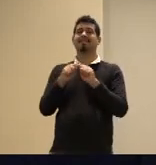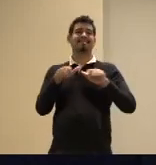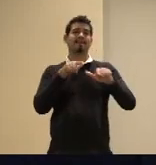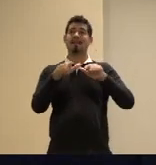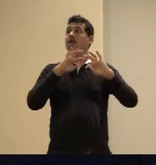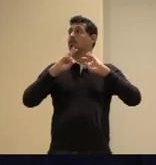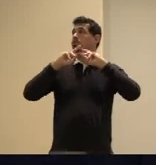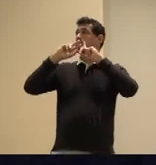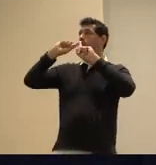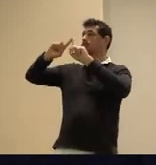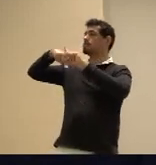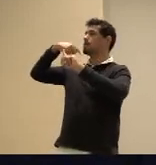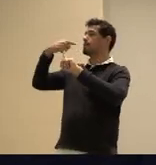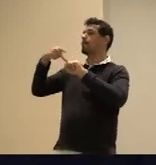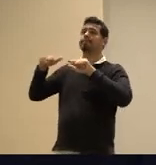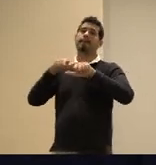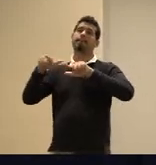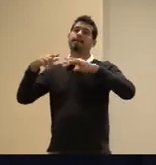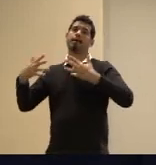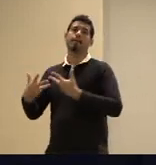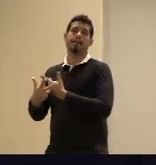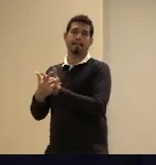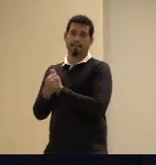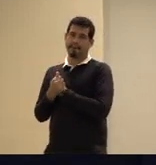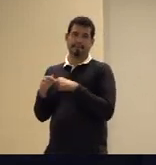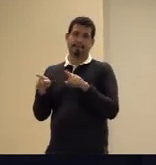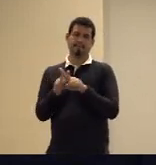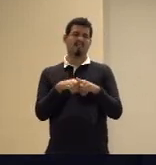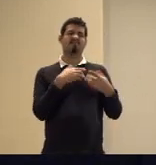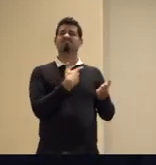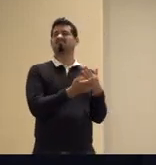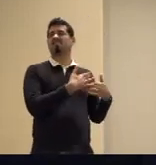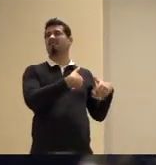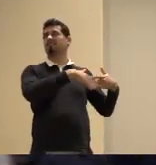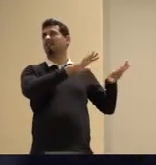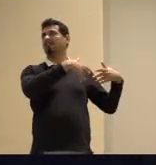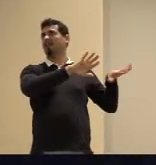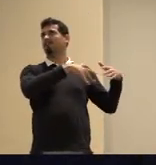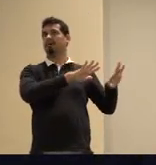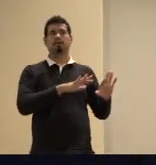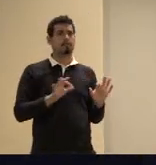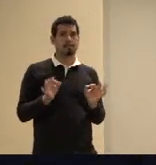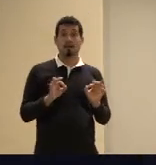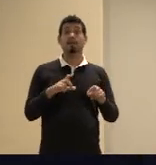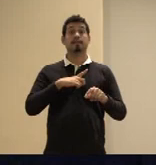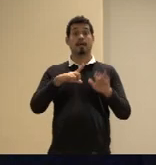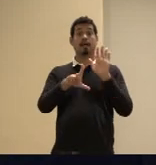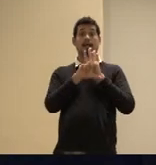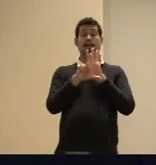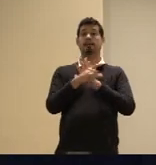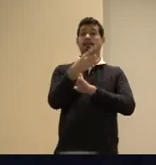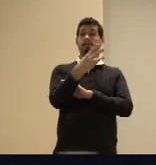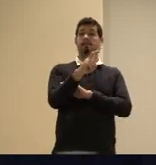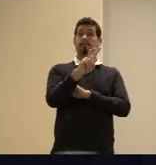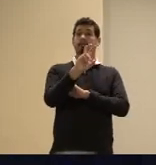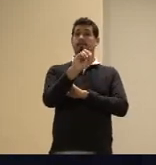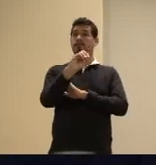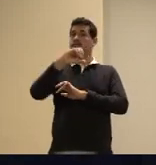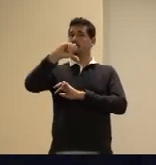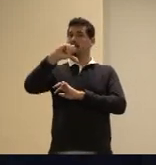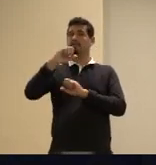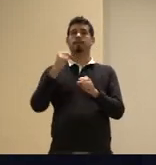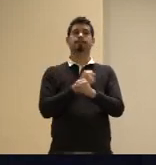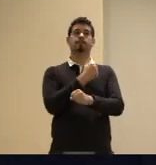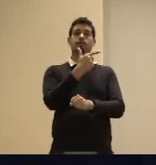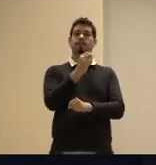tudo depois no serviço de acolhimento e que se vire, né? Porque, inclusive, nós temos a Lei 13.509/2017, que alterou